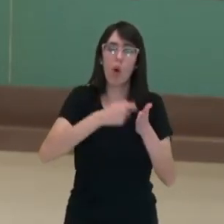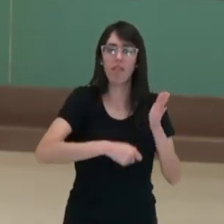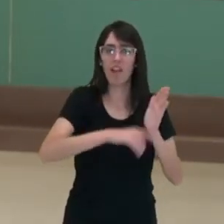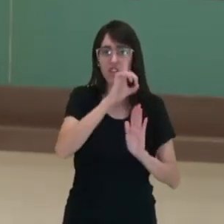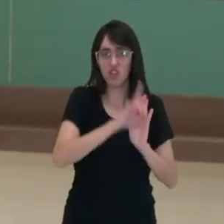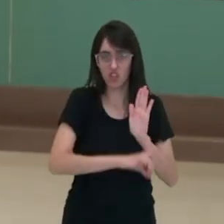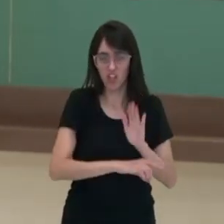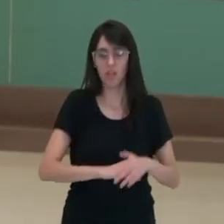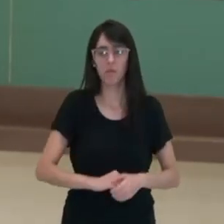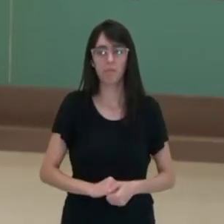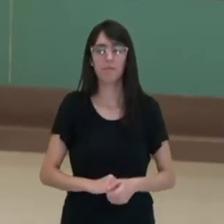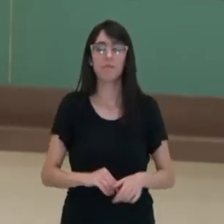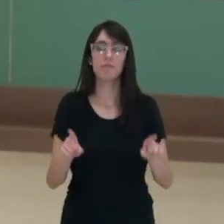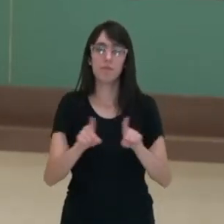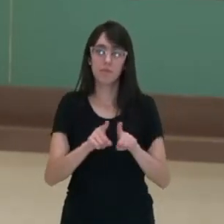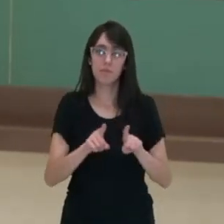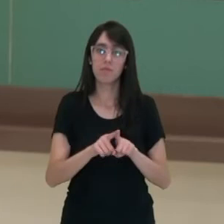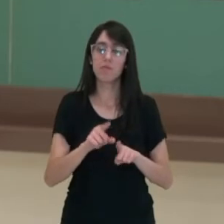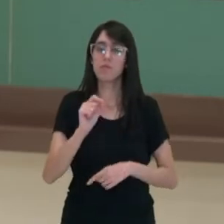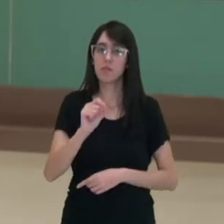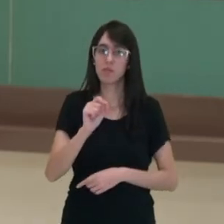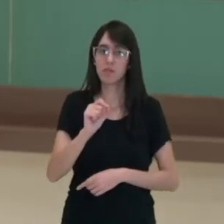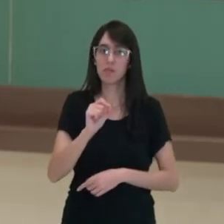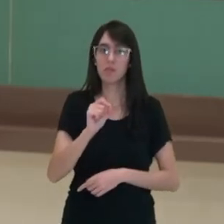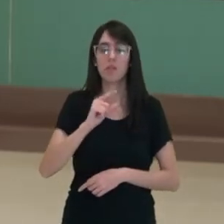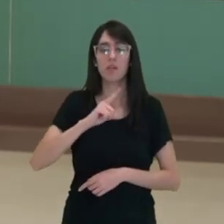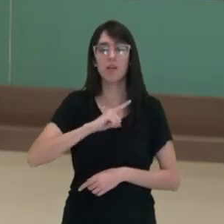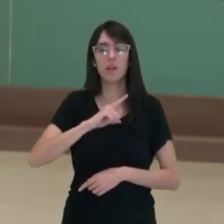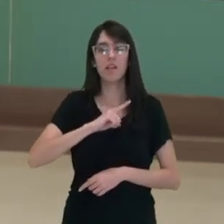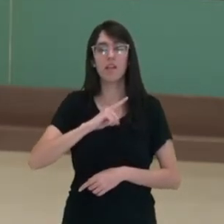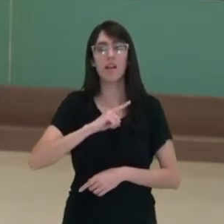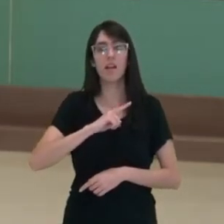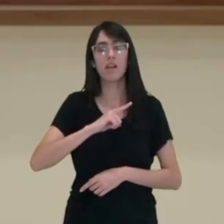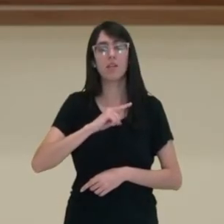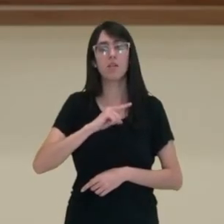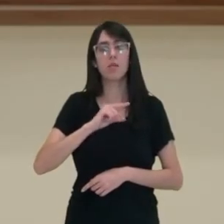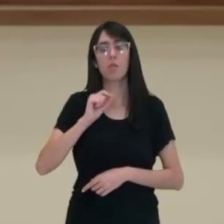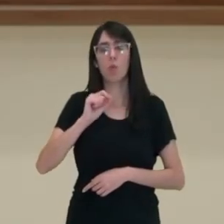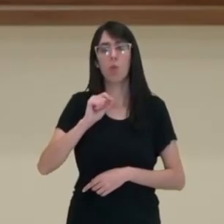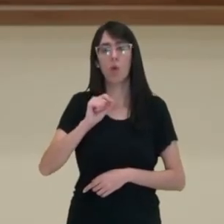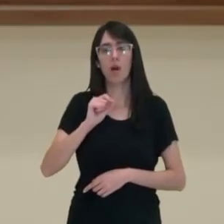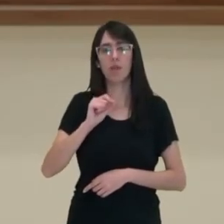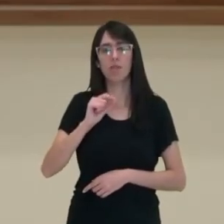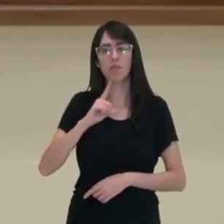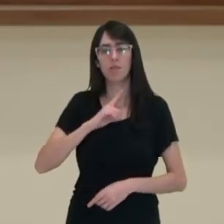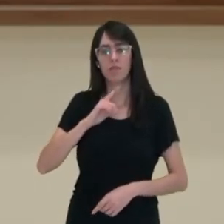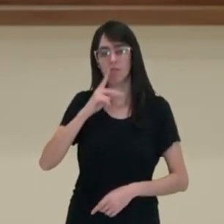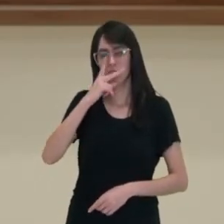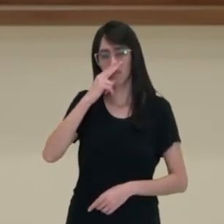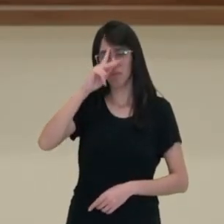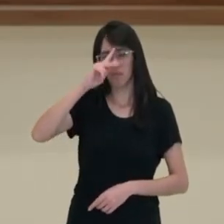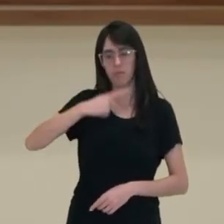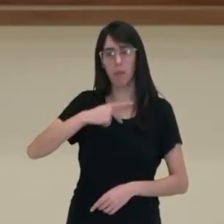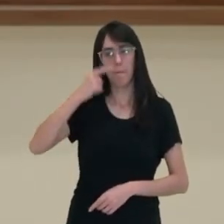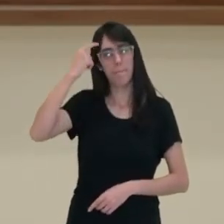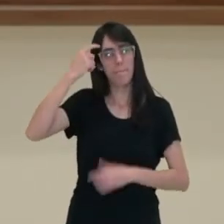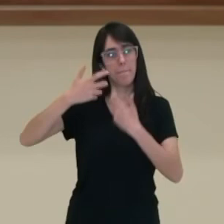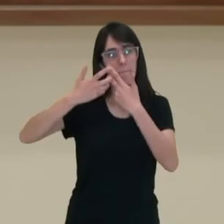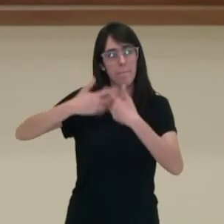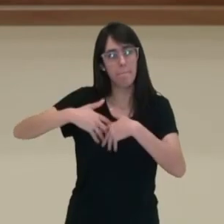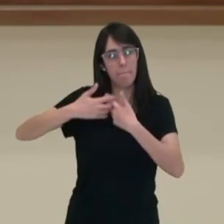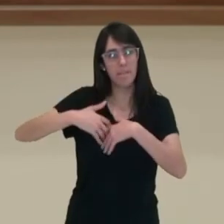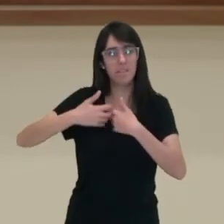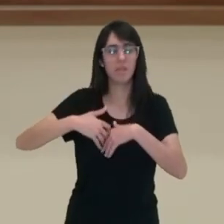e também vão sendo privados da sua emancipação, inclusive emancipação de pensamento, pela ideologia que